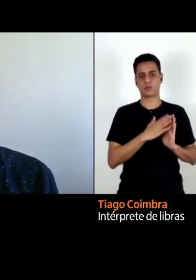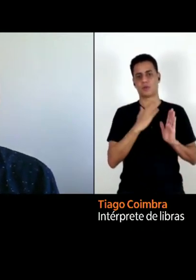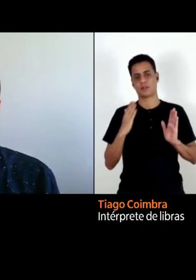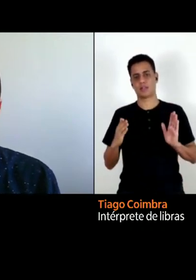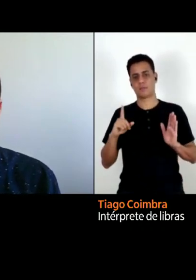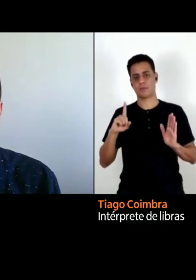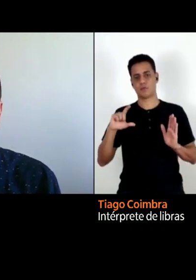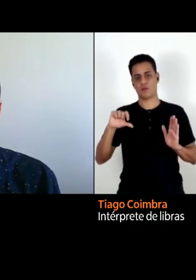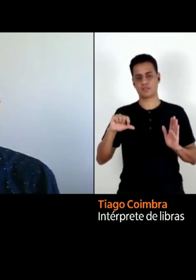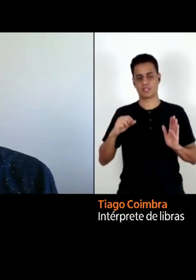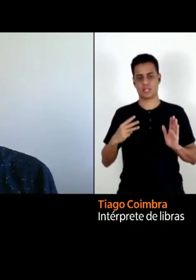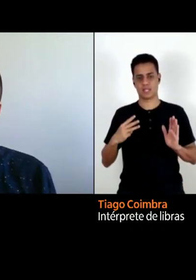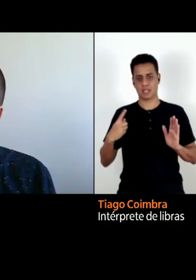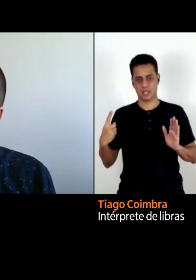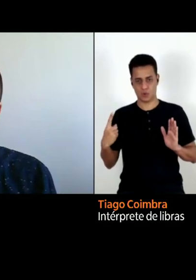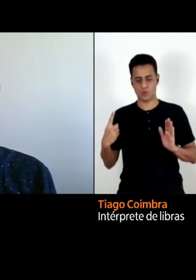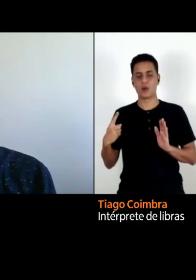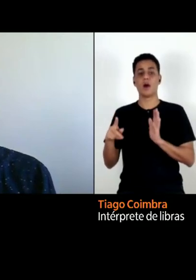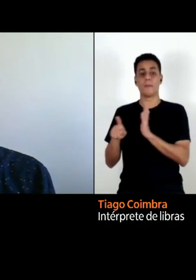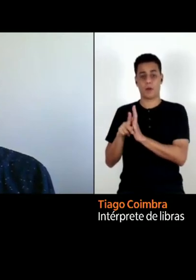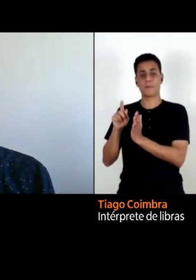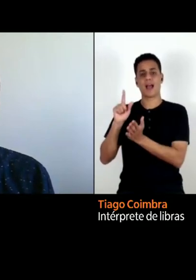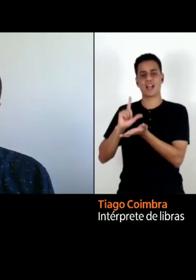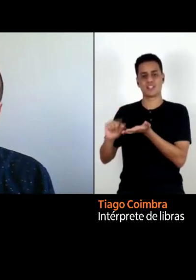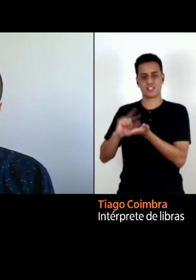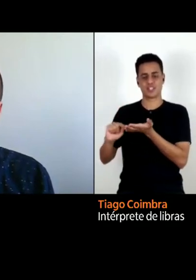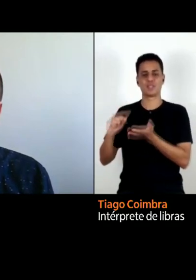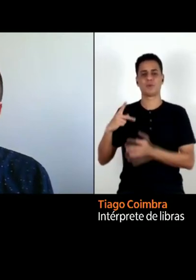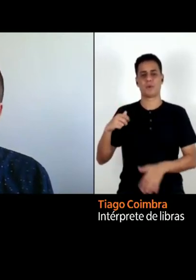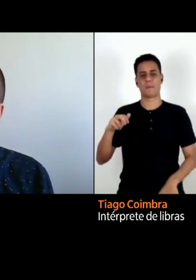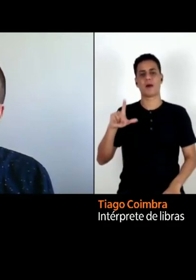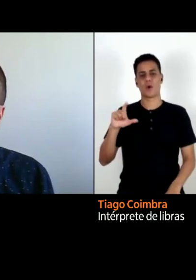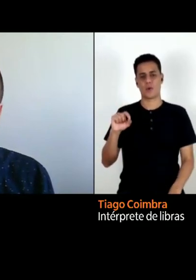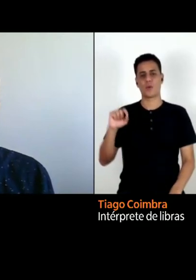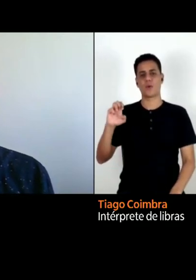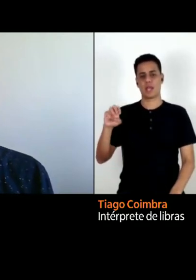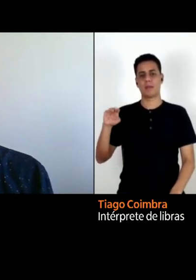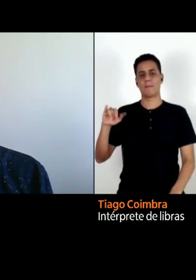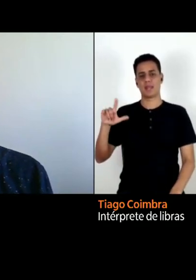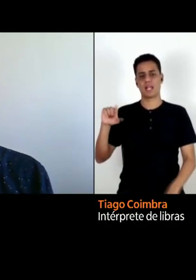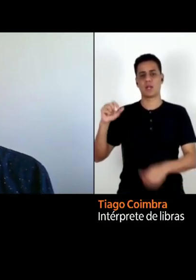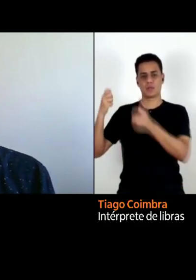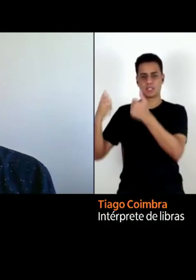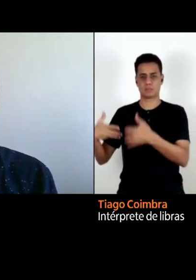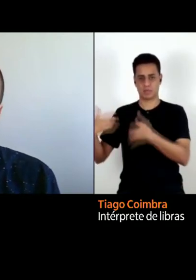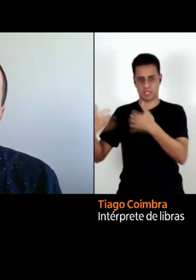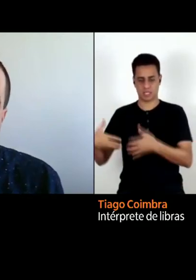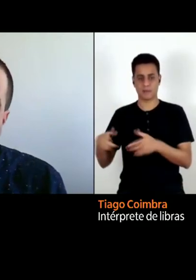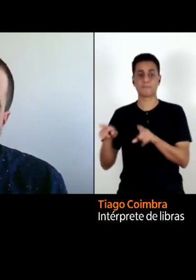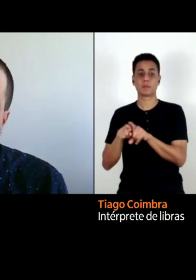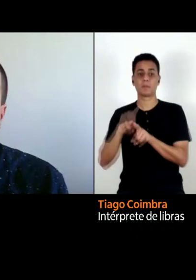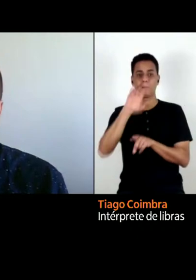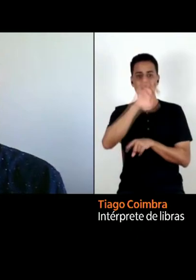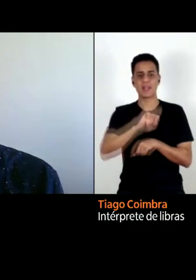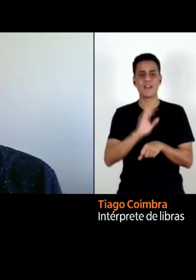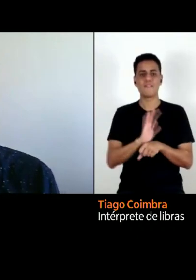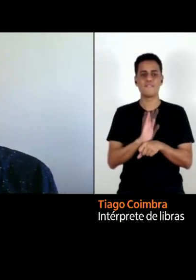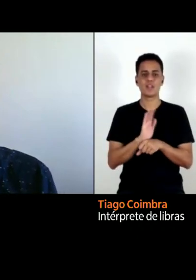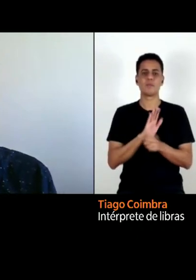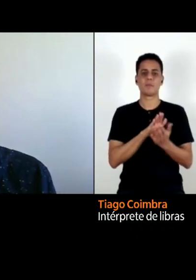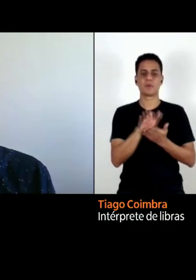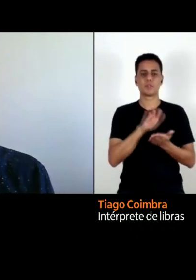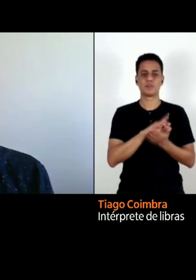no artigo por Paulo Emílio, e também me apropriei de filmes de Jean Vigo, produzidos entre